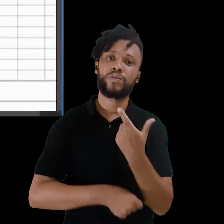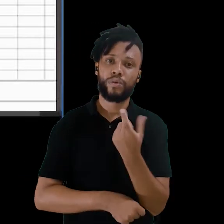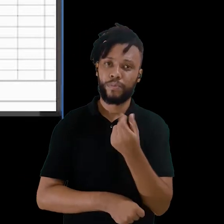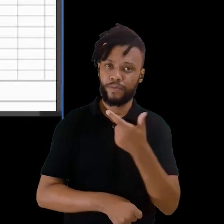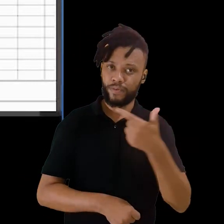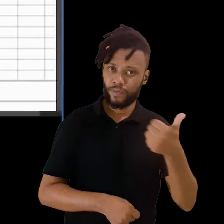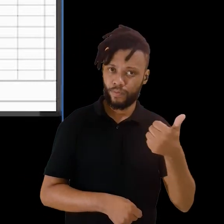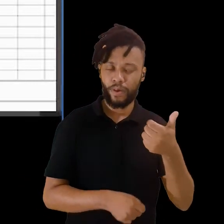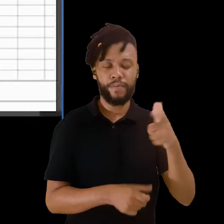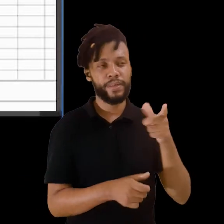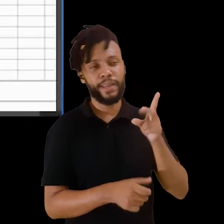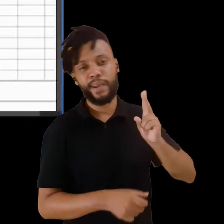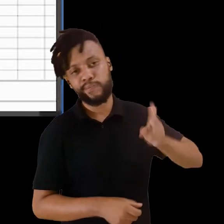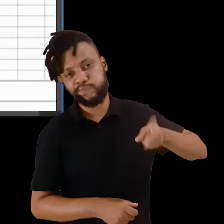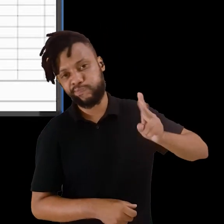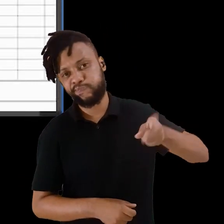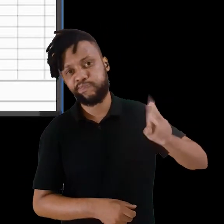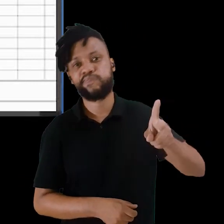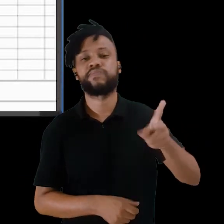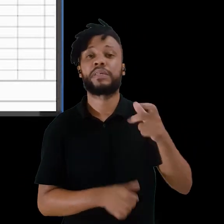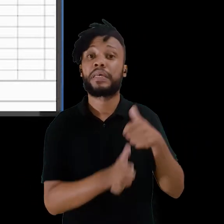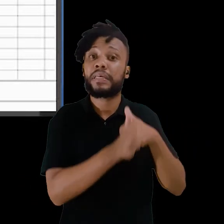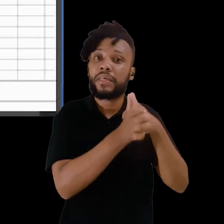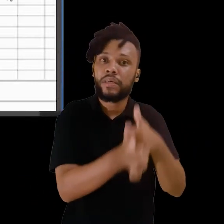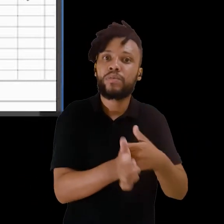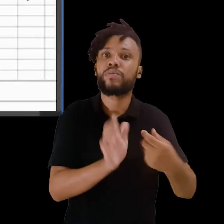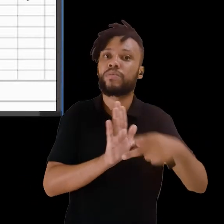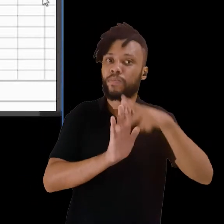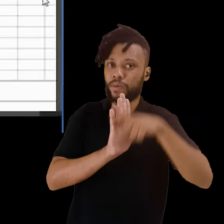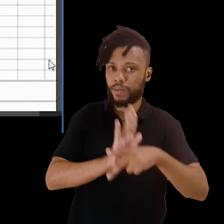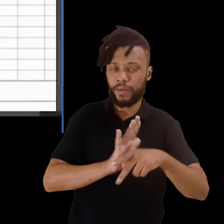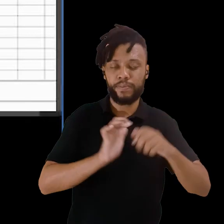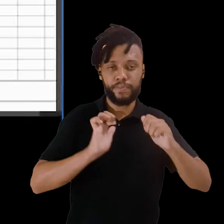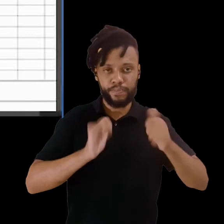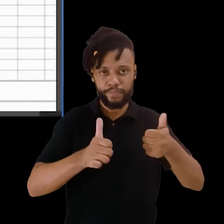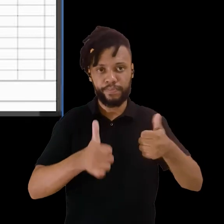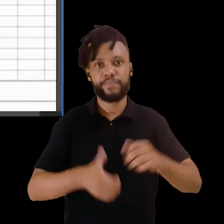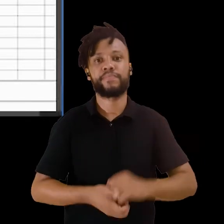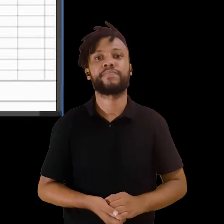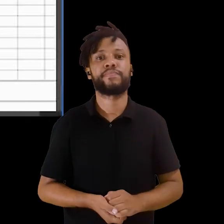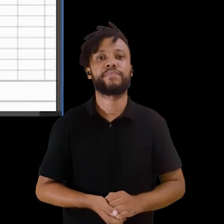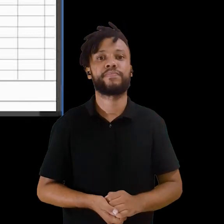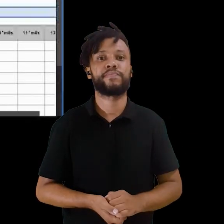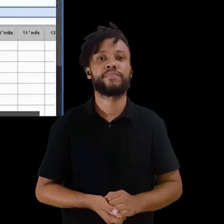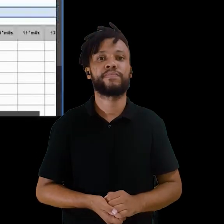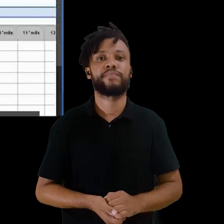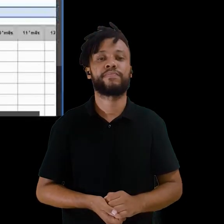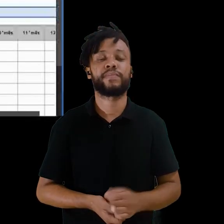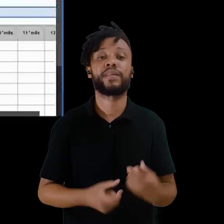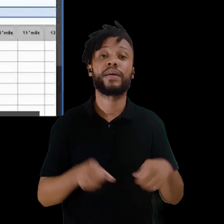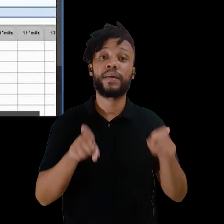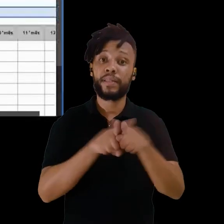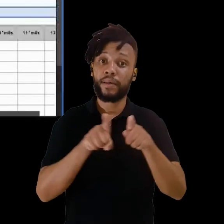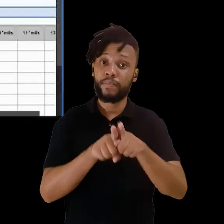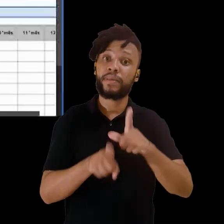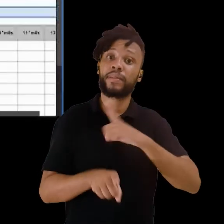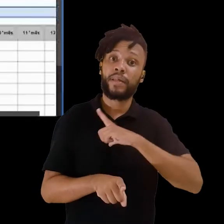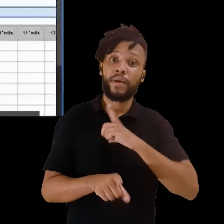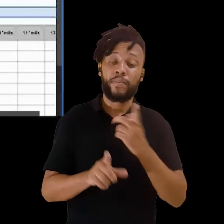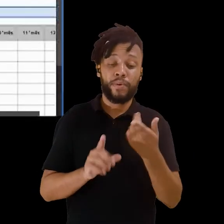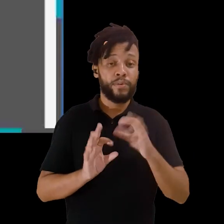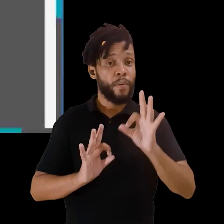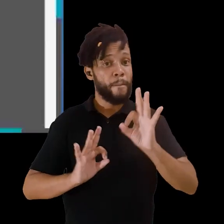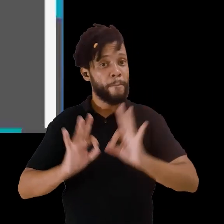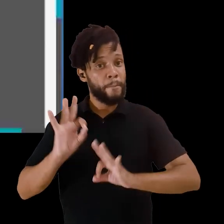aqui preenchendo conforme o seu projeto, tá bom? Temos